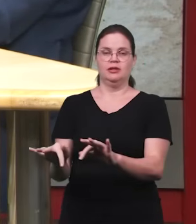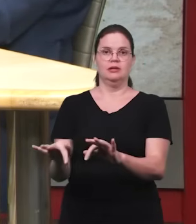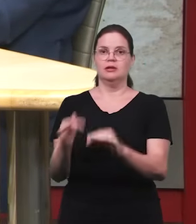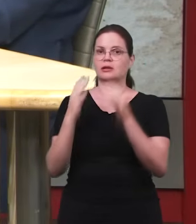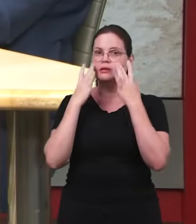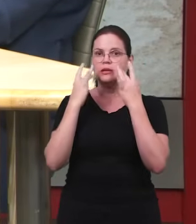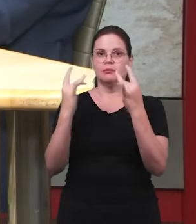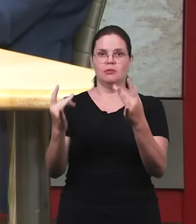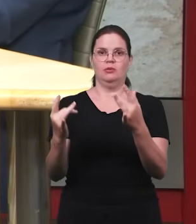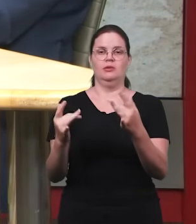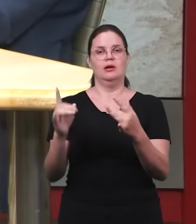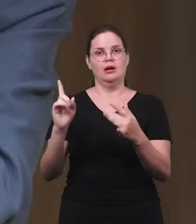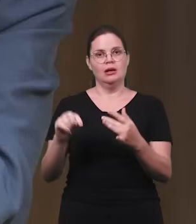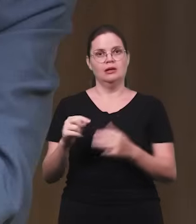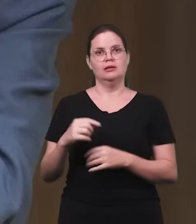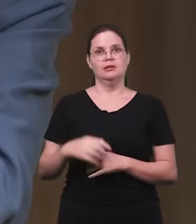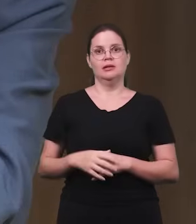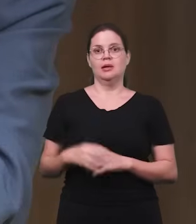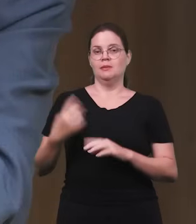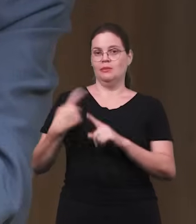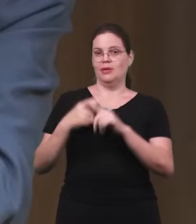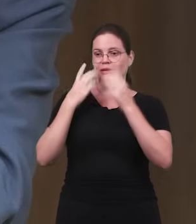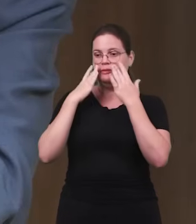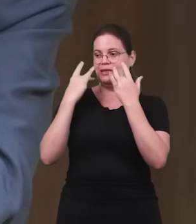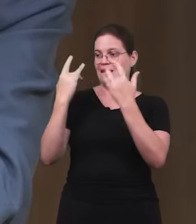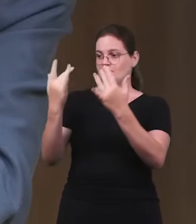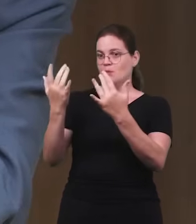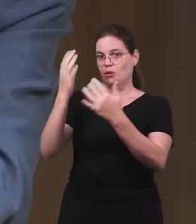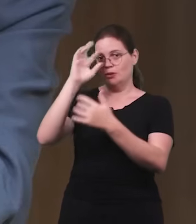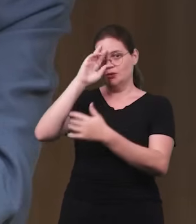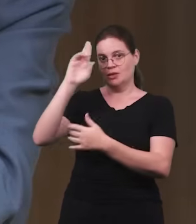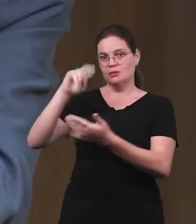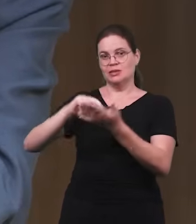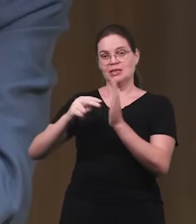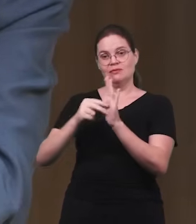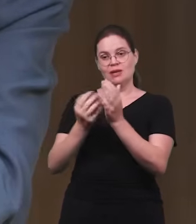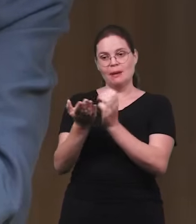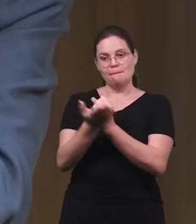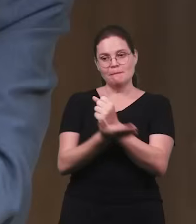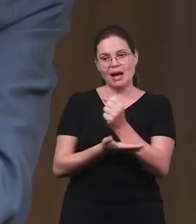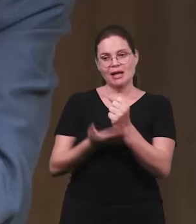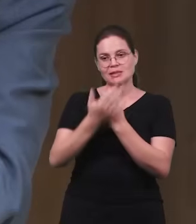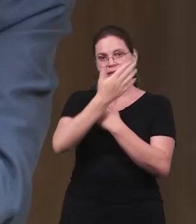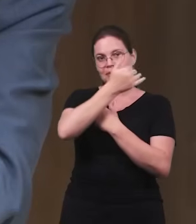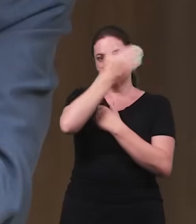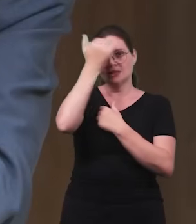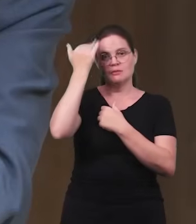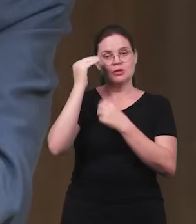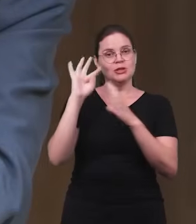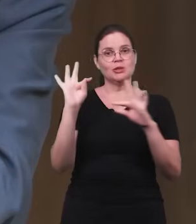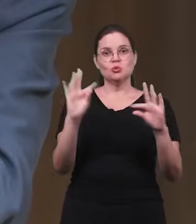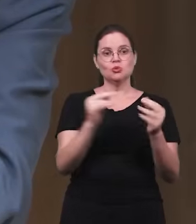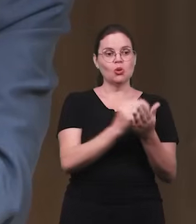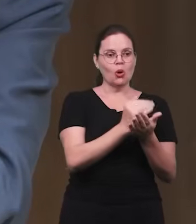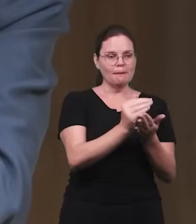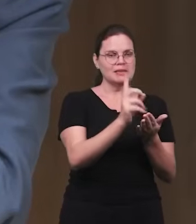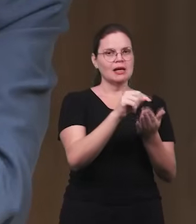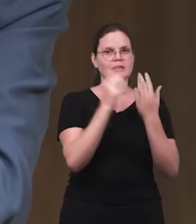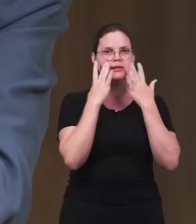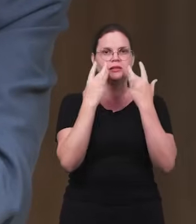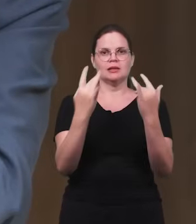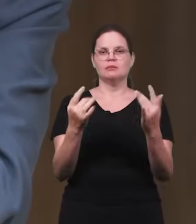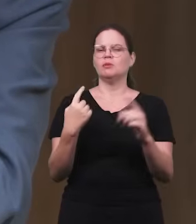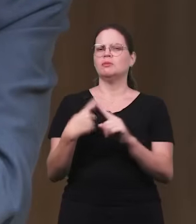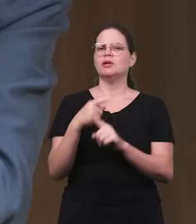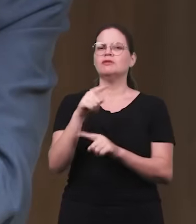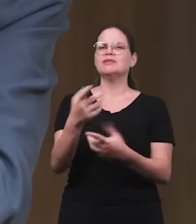É o fim. O temor ao Senhor é o princípio. Exatamente. Tá sabendo? Tudo começa com temor. Que coisa, hein? O que faz o homem um